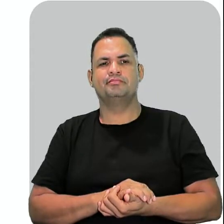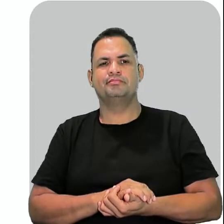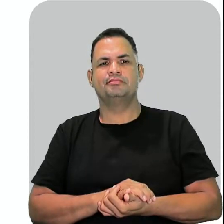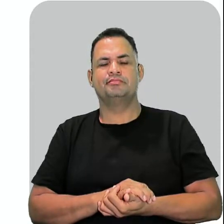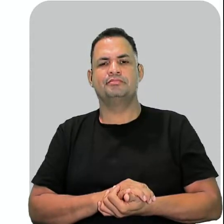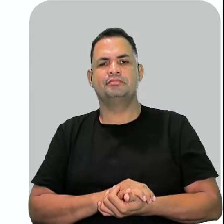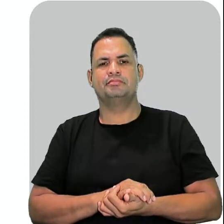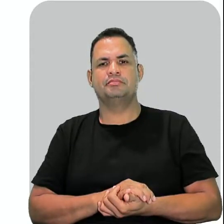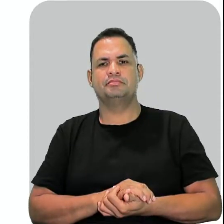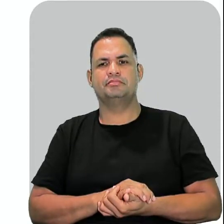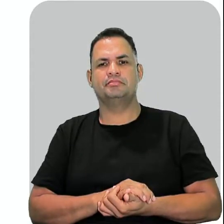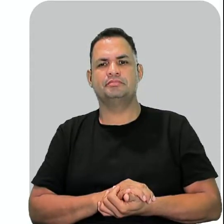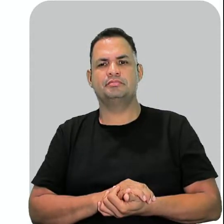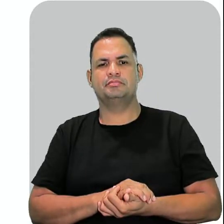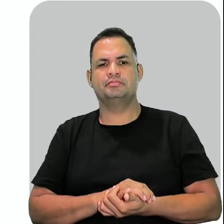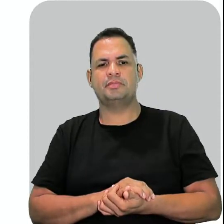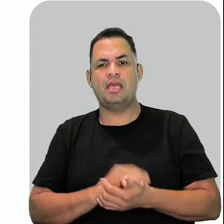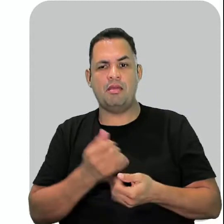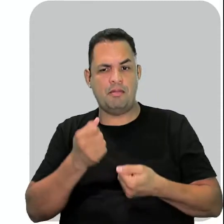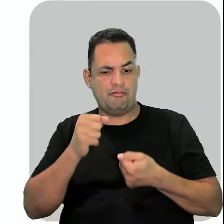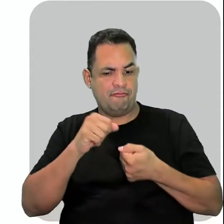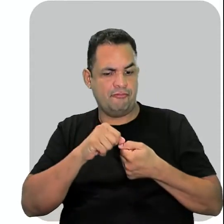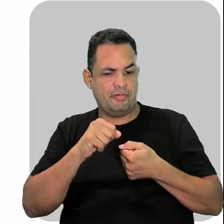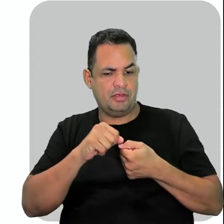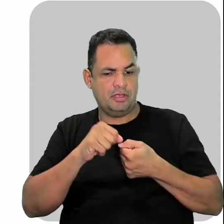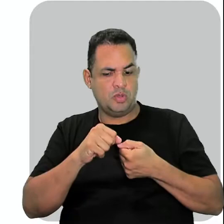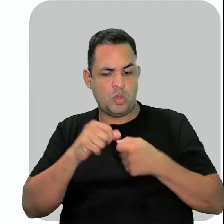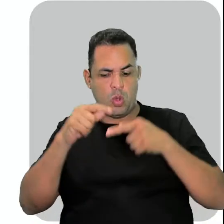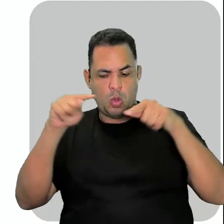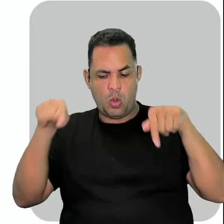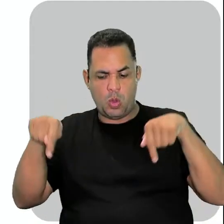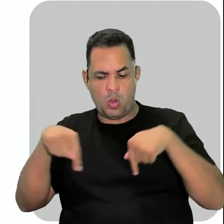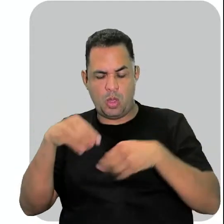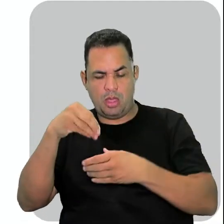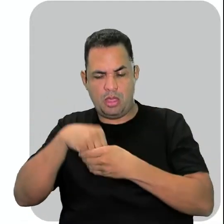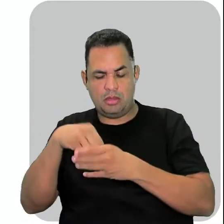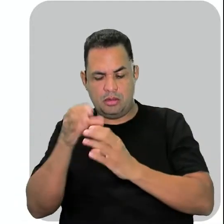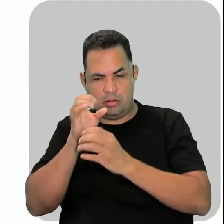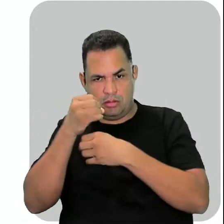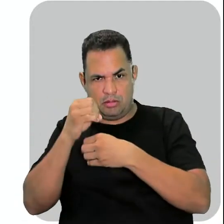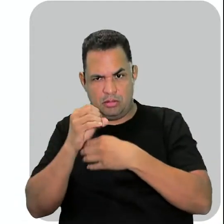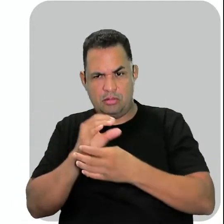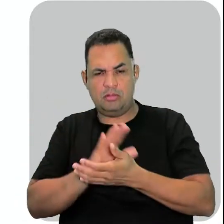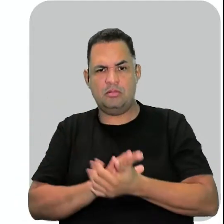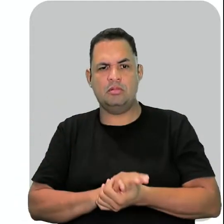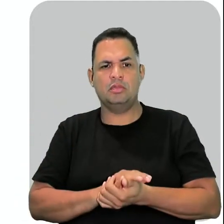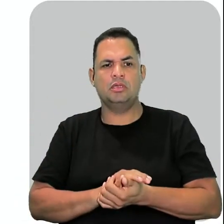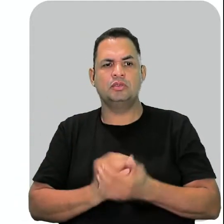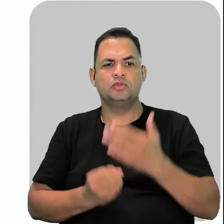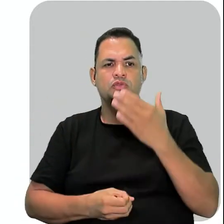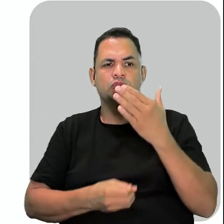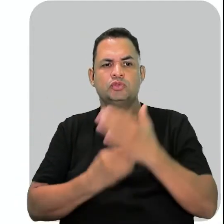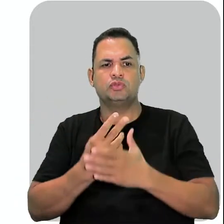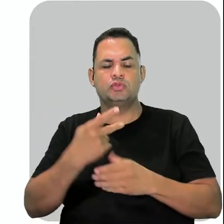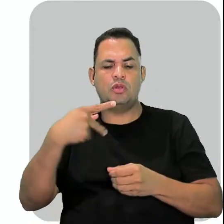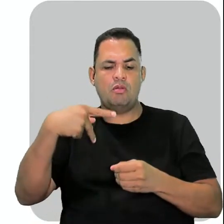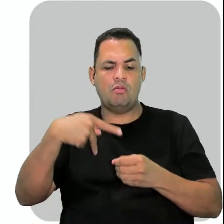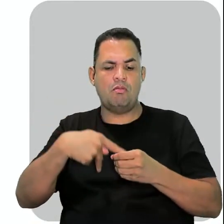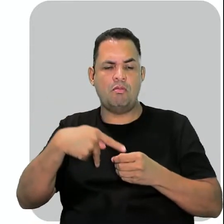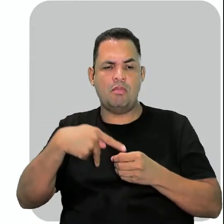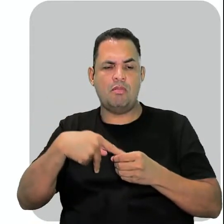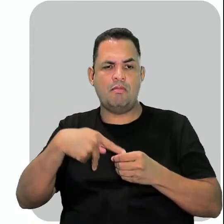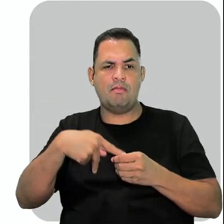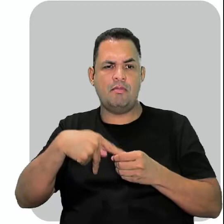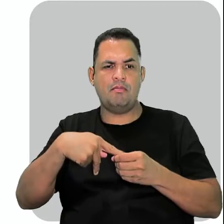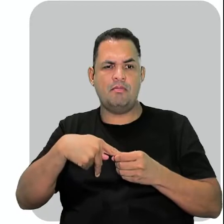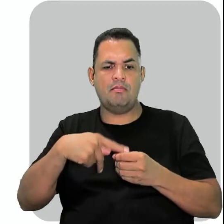é um polímero sintético. A origem dele é do petróleo. Só que o petróleo, gente,